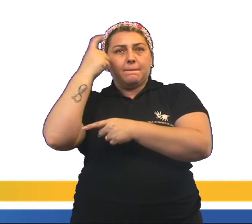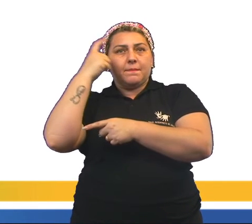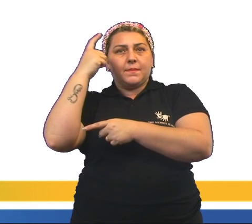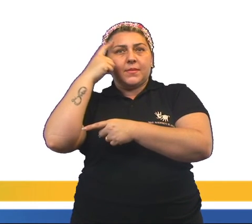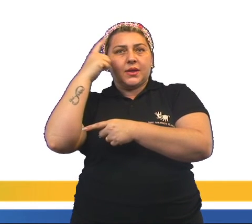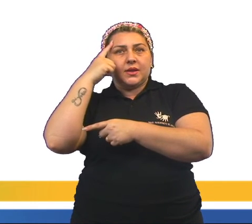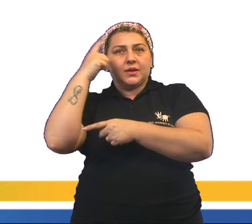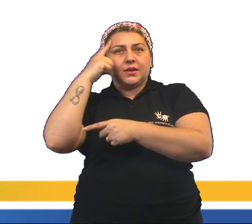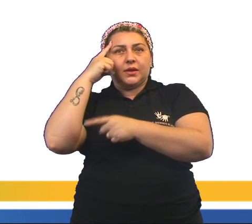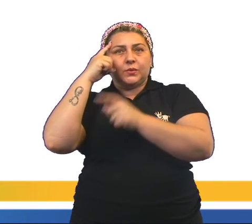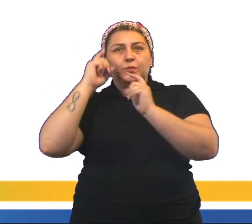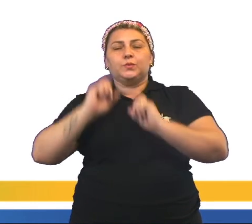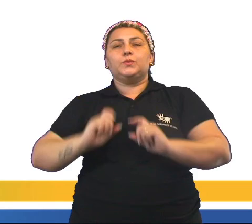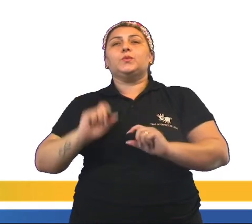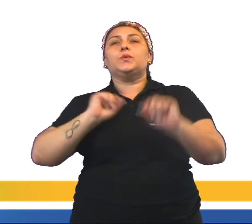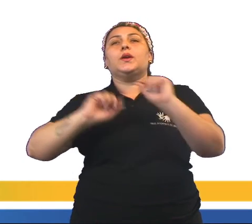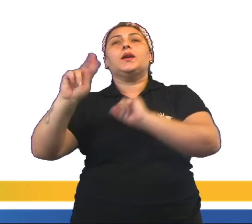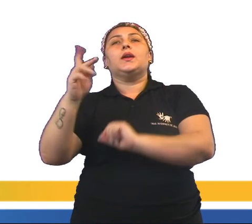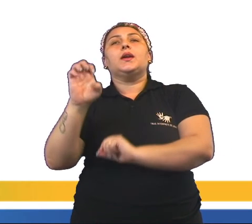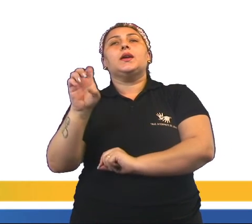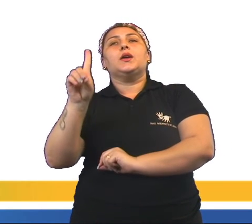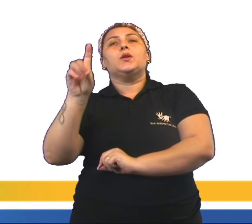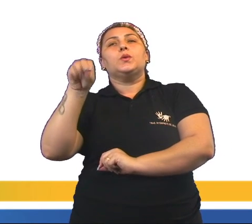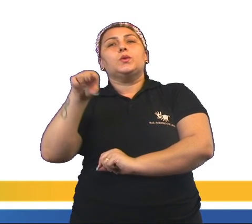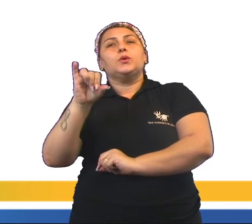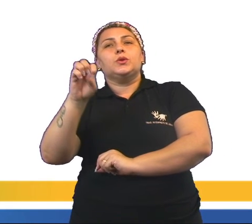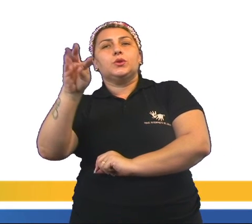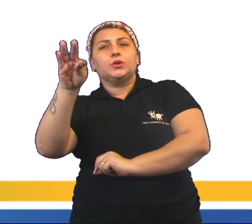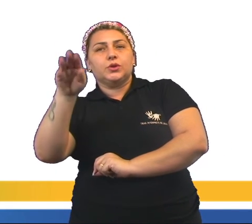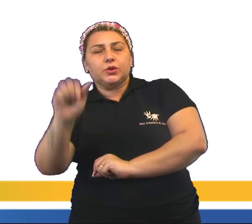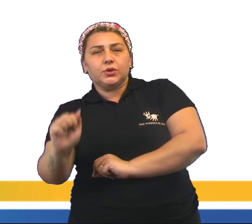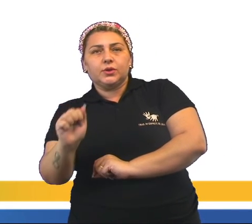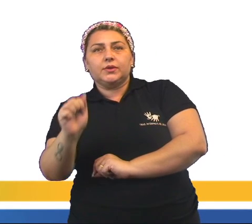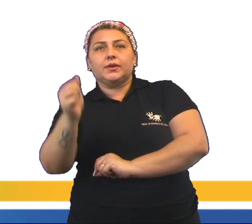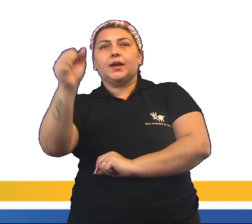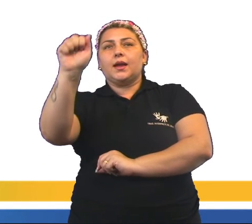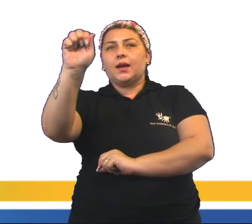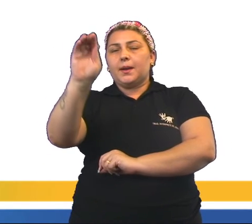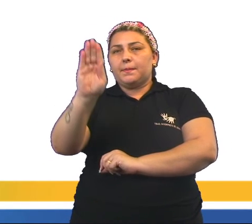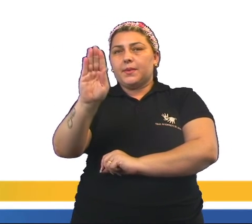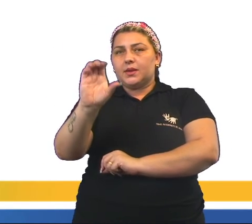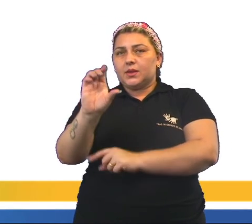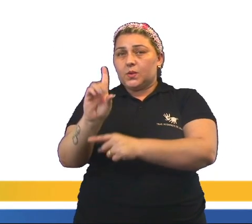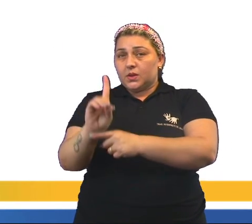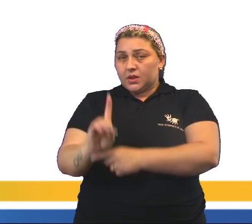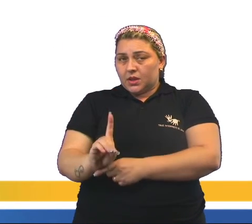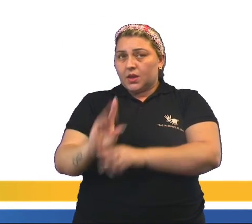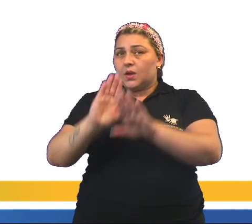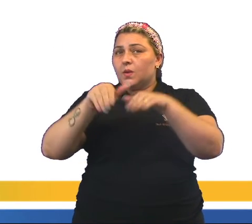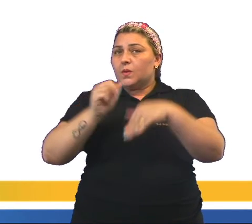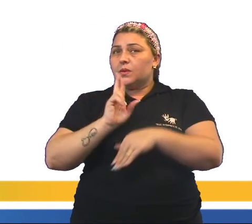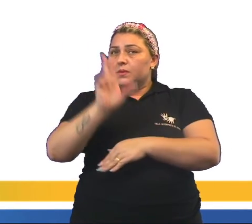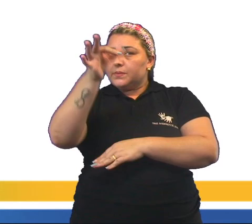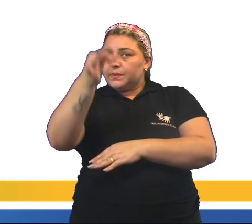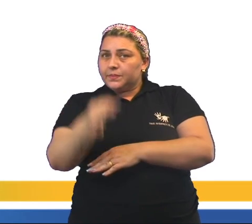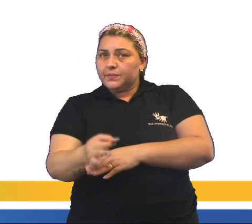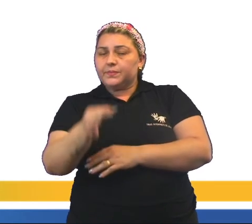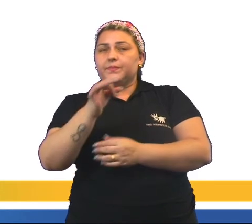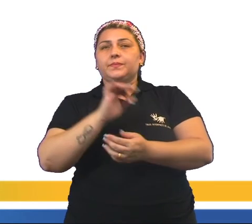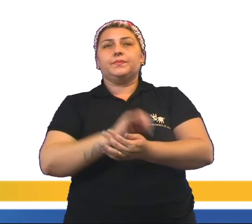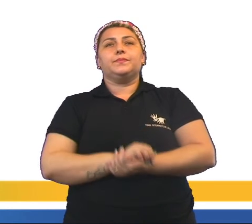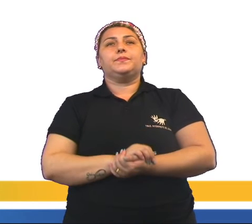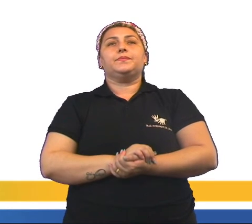mentalidade fútil e conduta hedonista. Ou seja, dessas opções, historicamente, quais